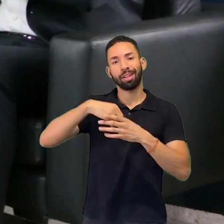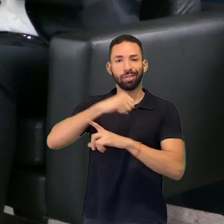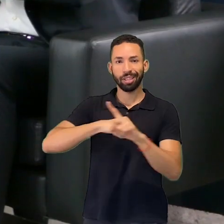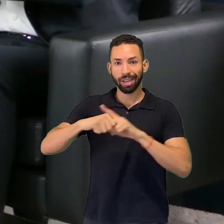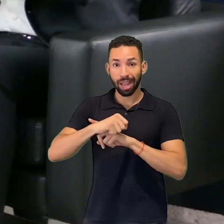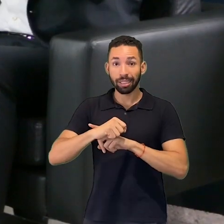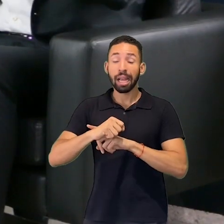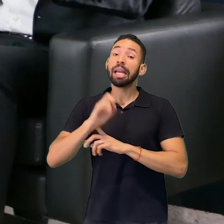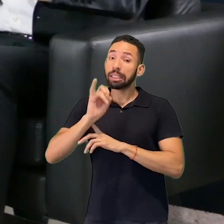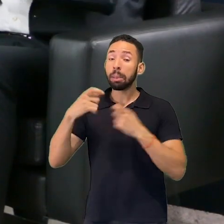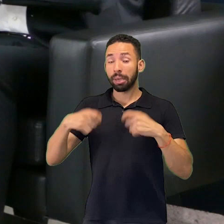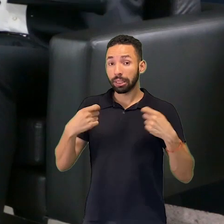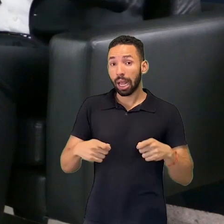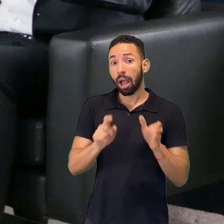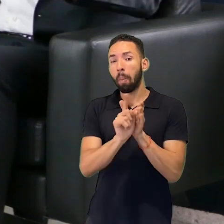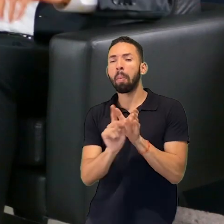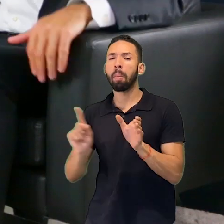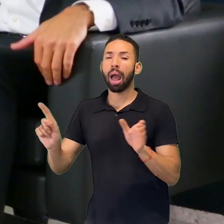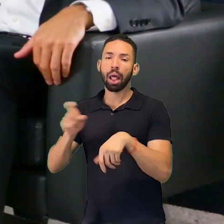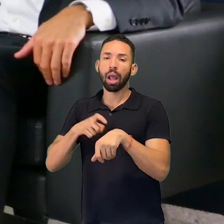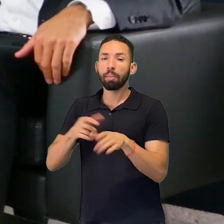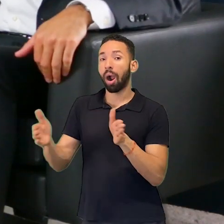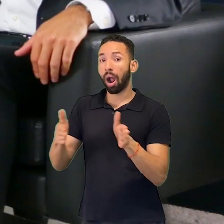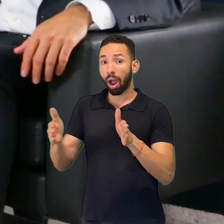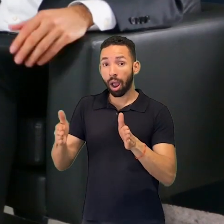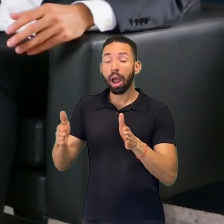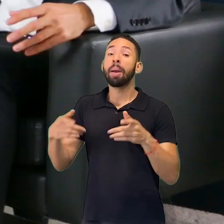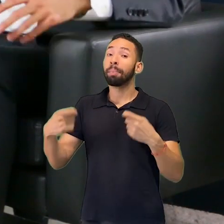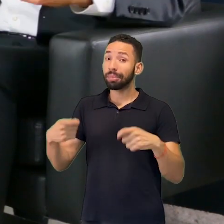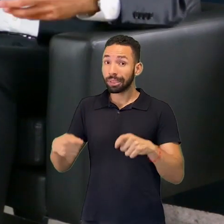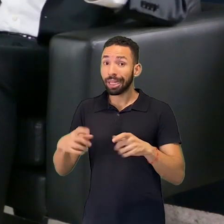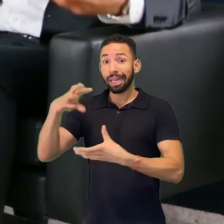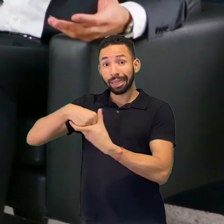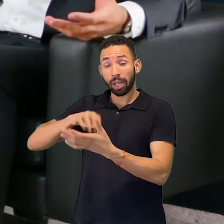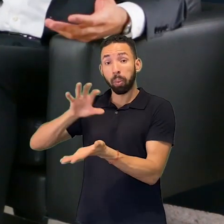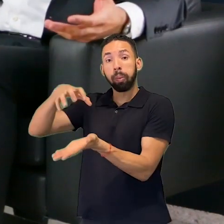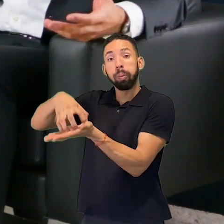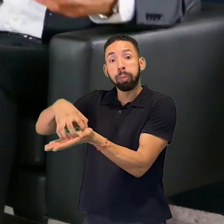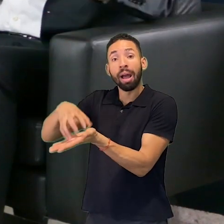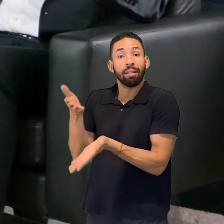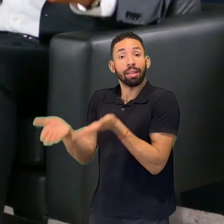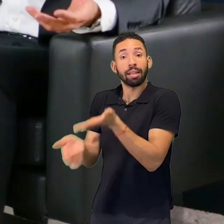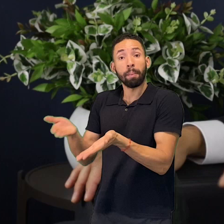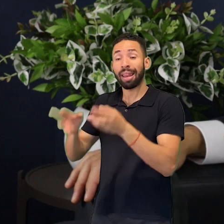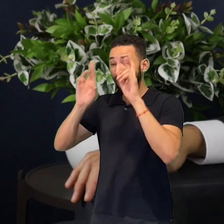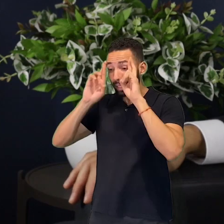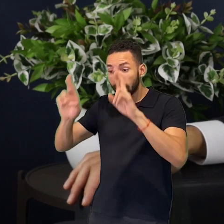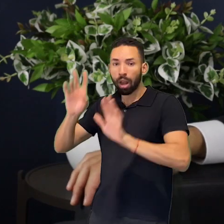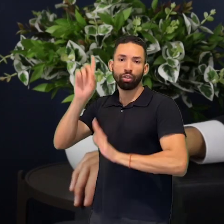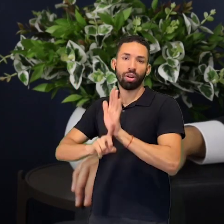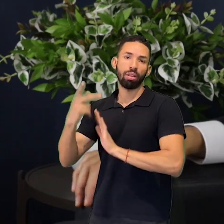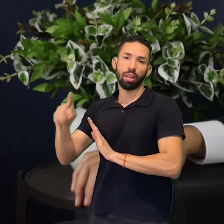sociedade, caso ela precise de afastamentos temporários, que isso se dê em instituições e com tratamentos